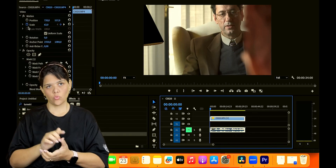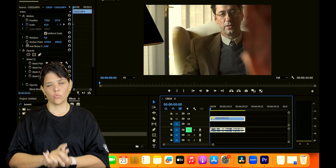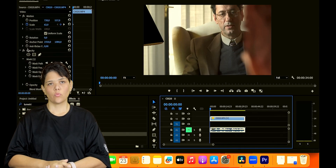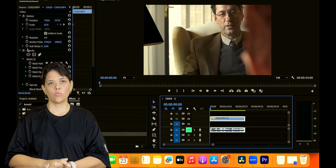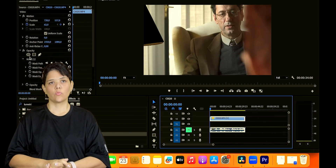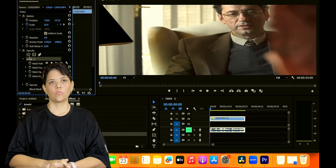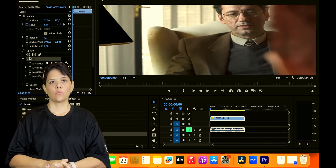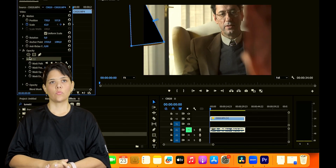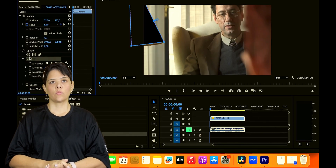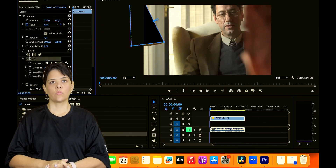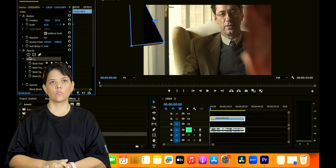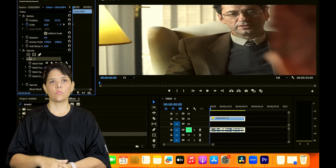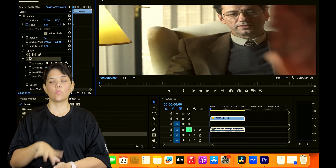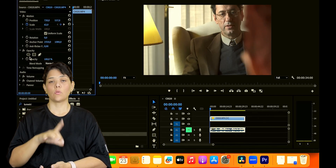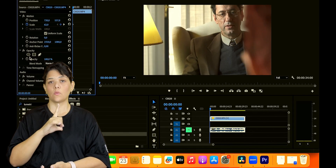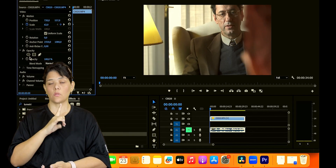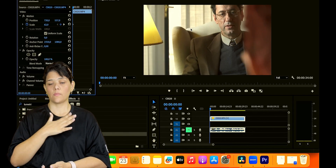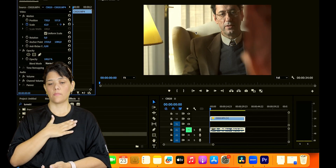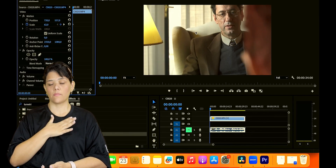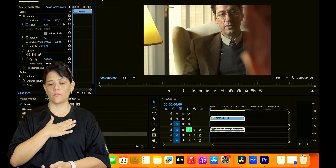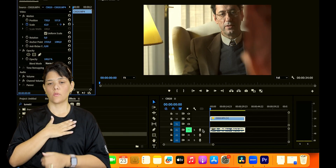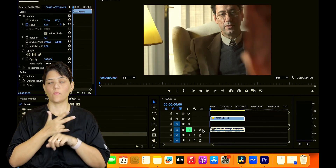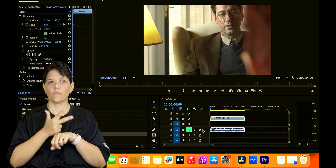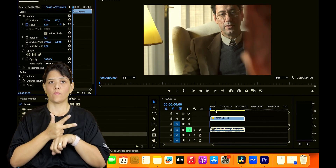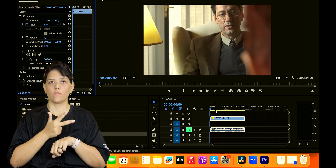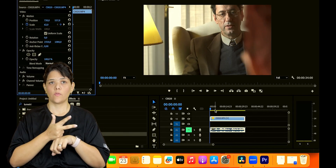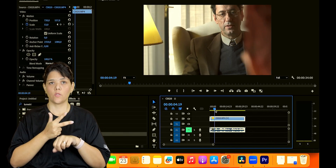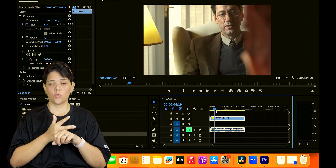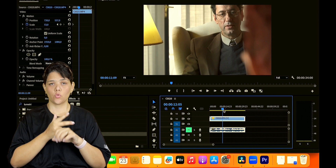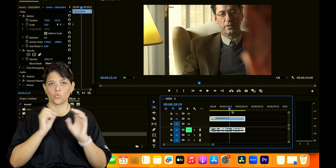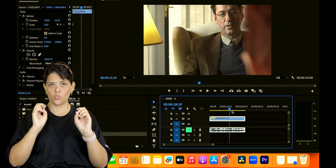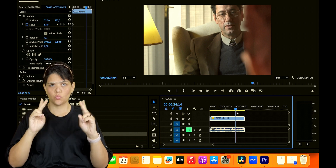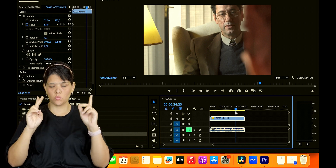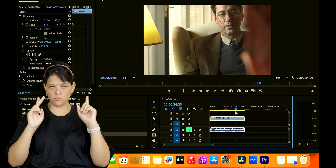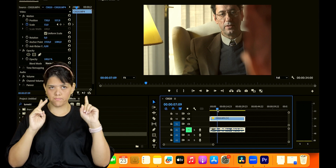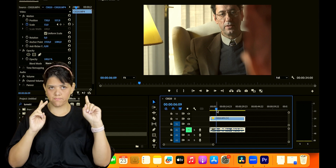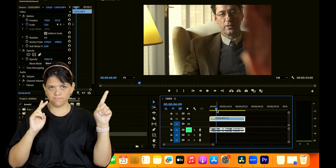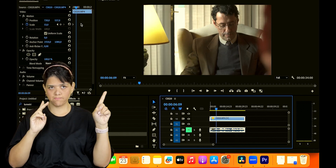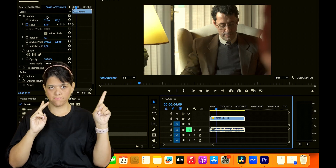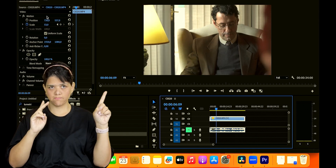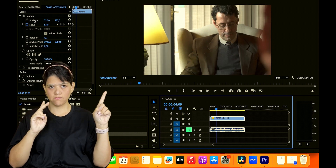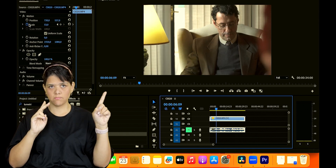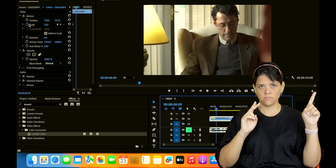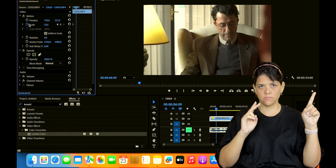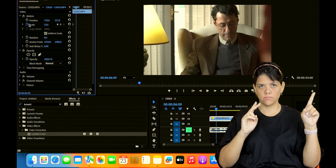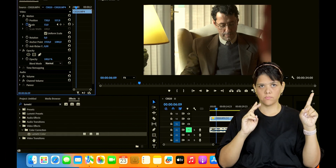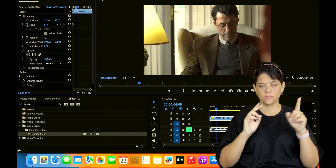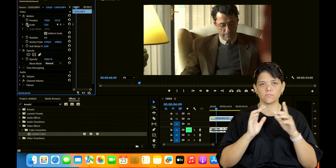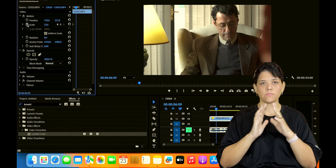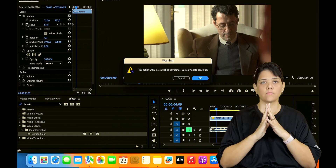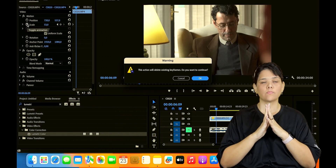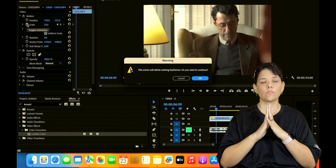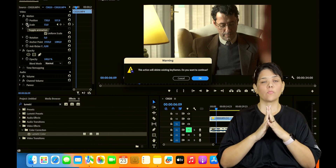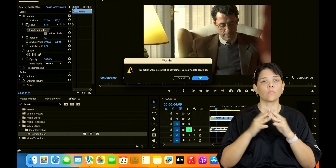Eu tenho o meu vídeo. Tô aqui, meu vídeo bruto, beleza? Vou tirar até o movimento de câmera.